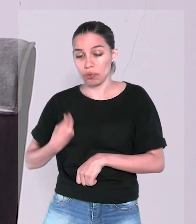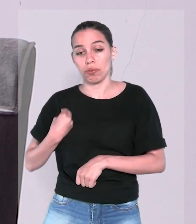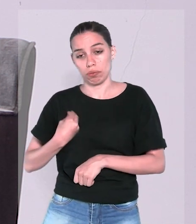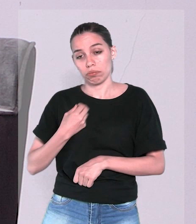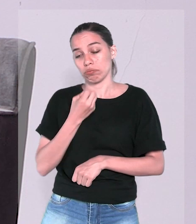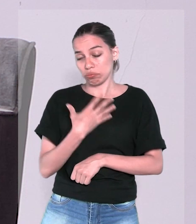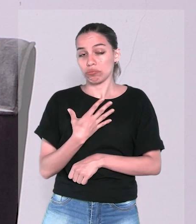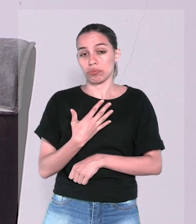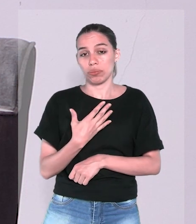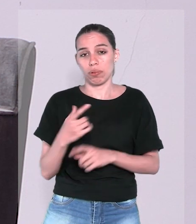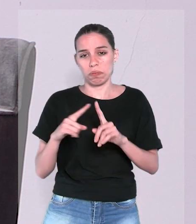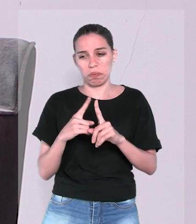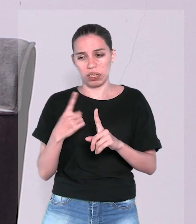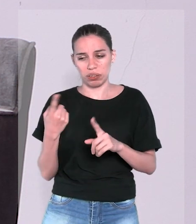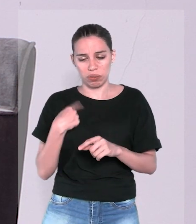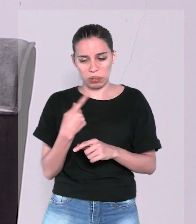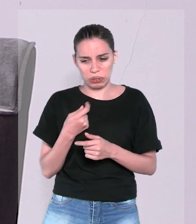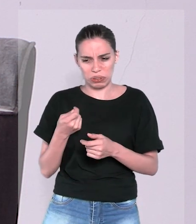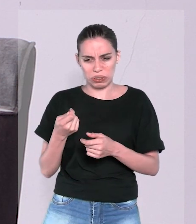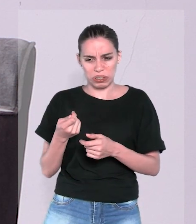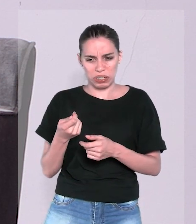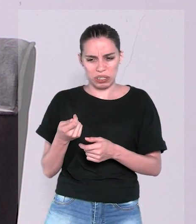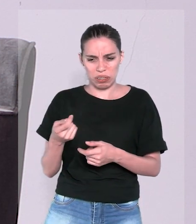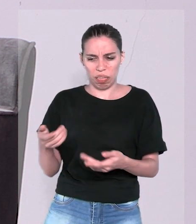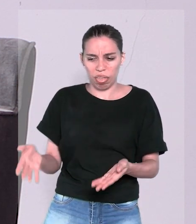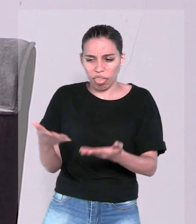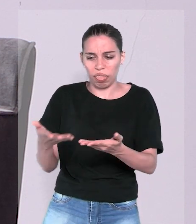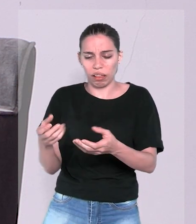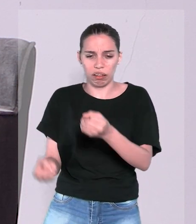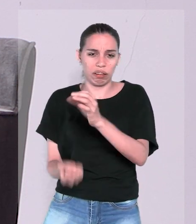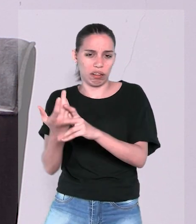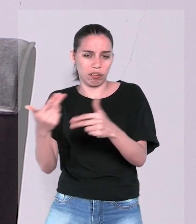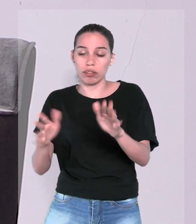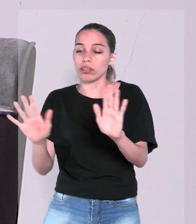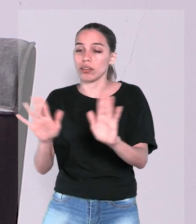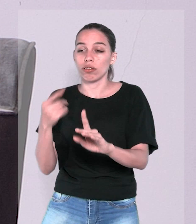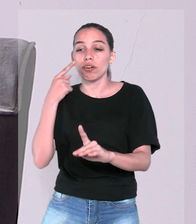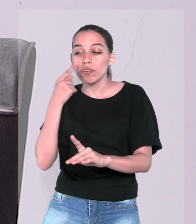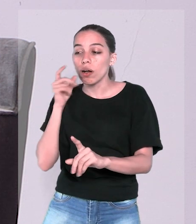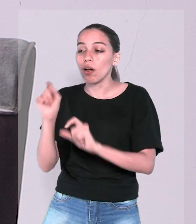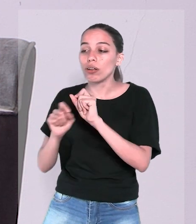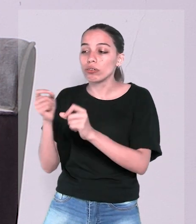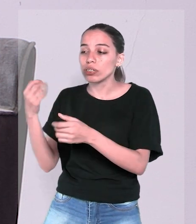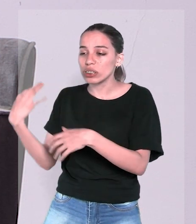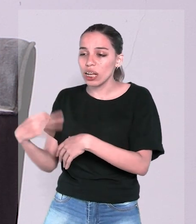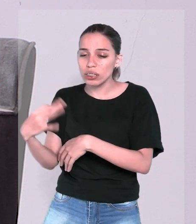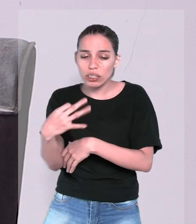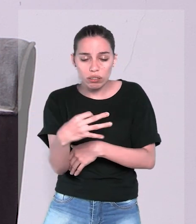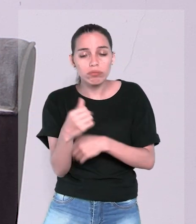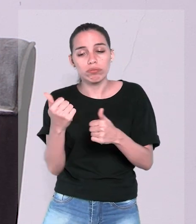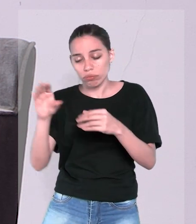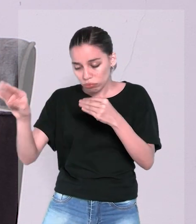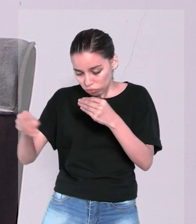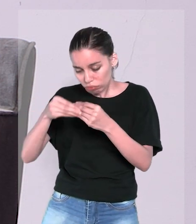que todo mundo hoje deve ter nas suas redes um programa de educação socioemocional. Mas